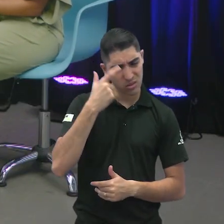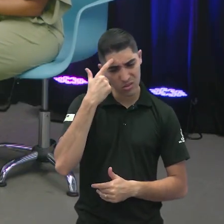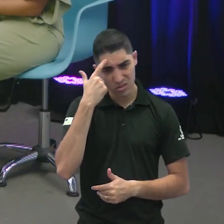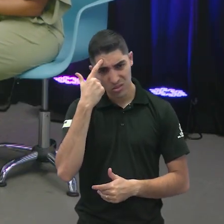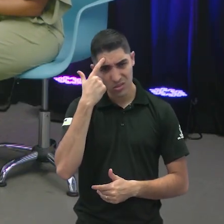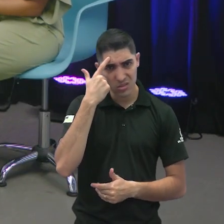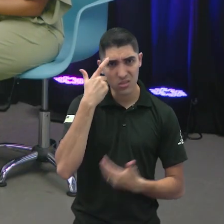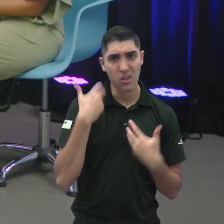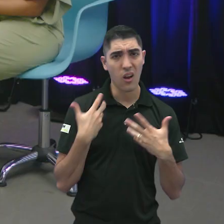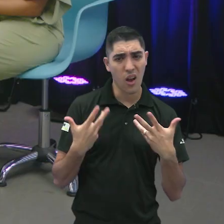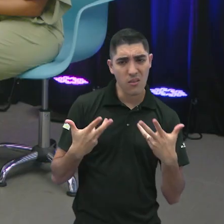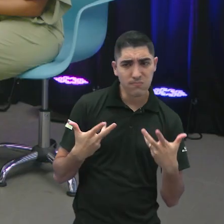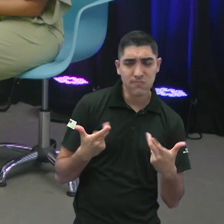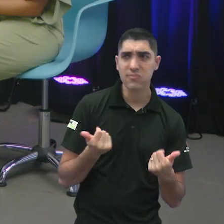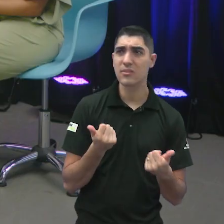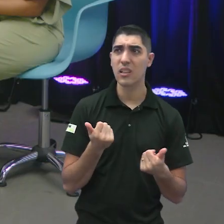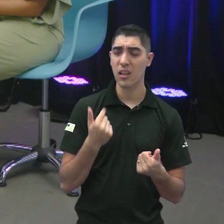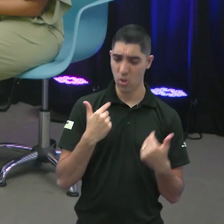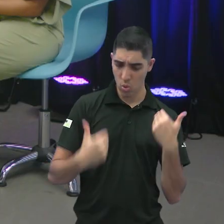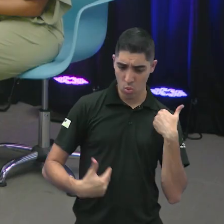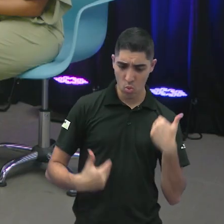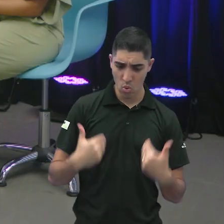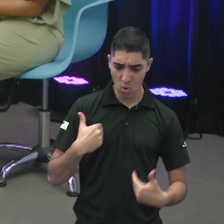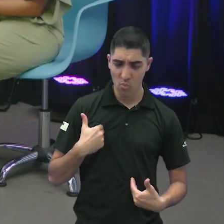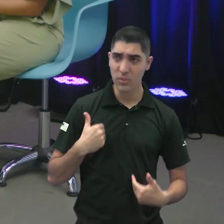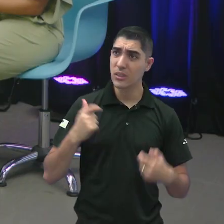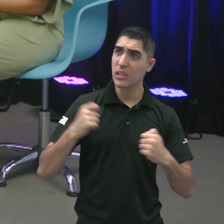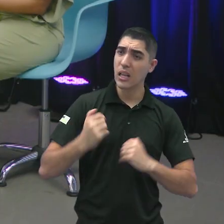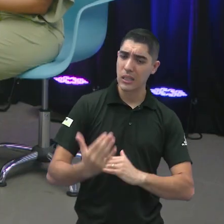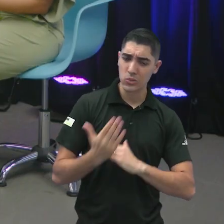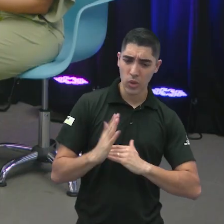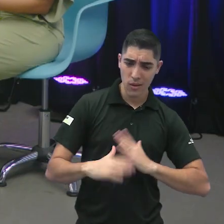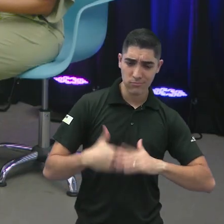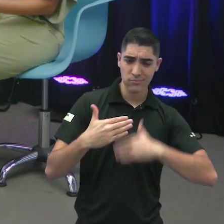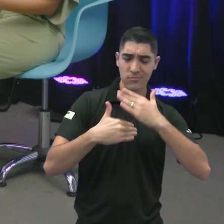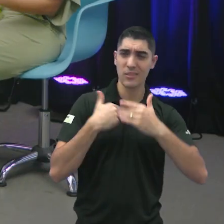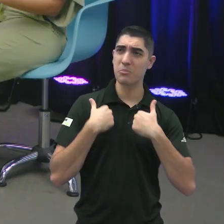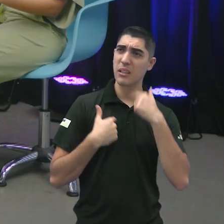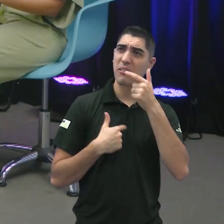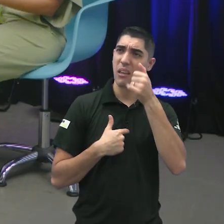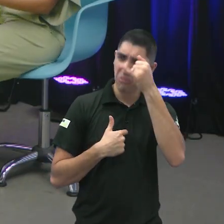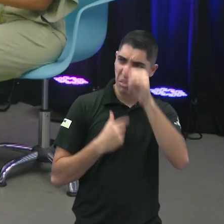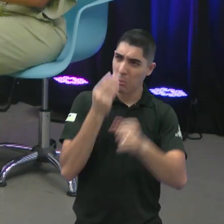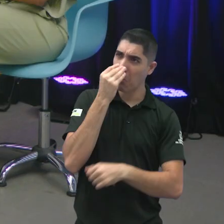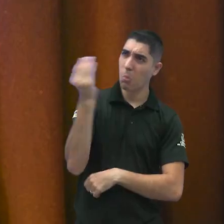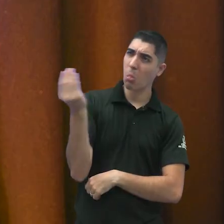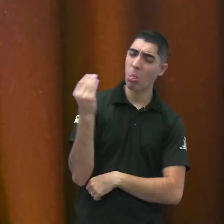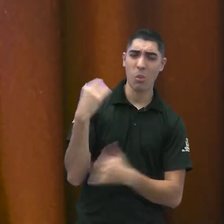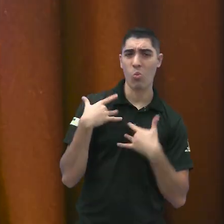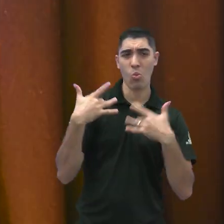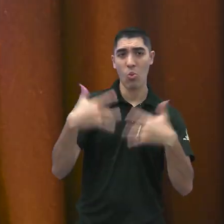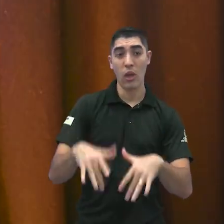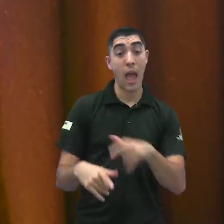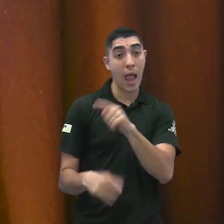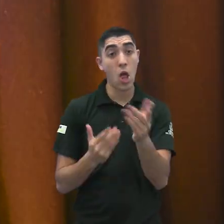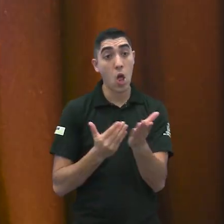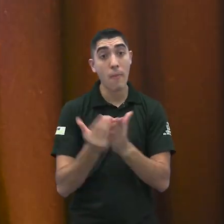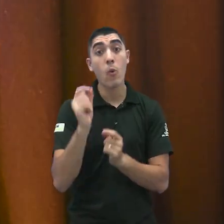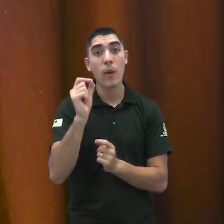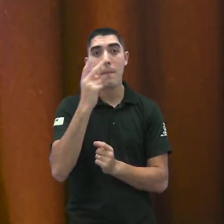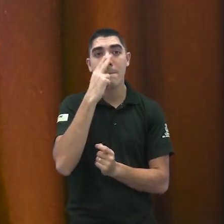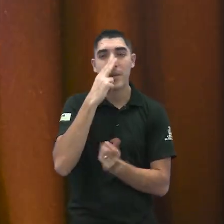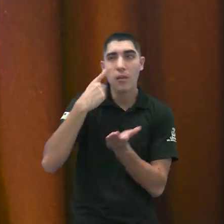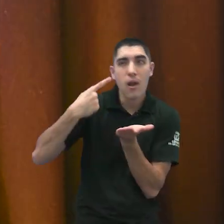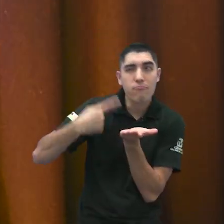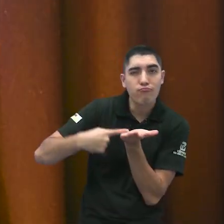desenvolver habilidades e como é que o meu corpo vai favorecer o desenvolvimento para que eu não passe por essa situação de novo? Então, ela desenvolve a habilidade